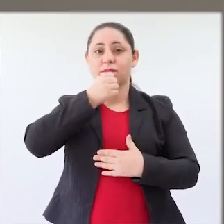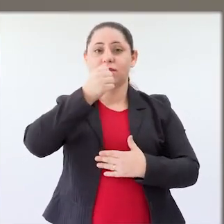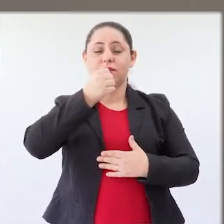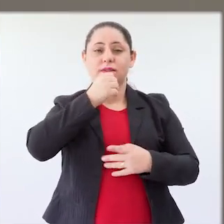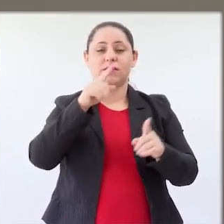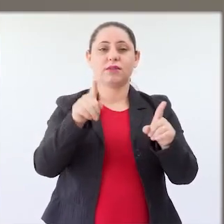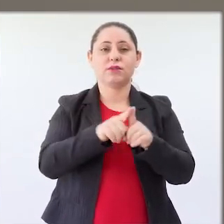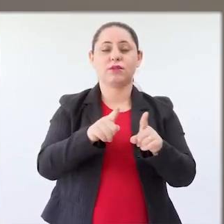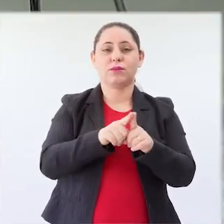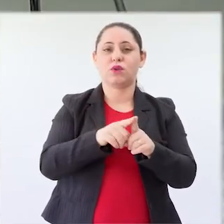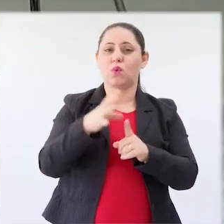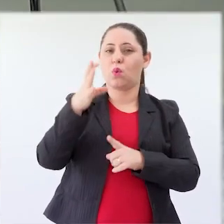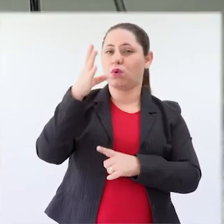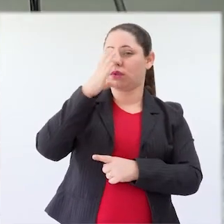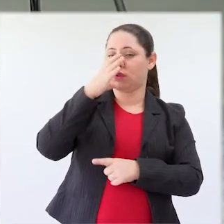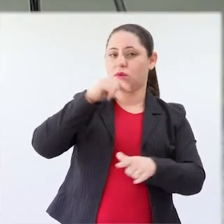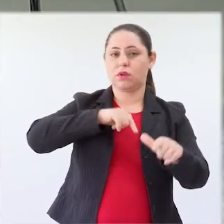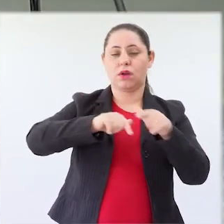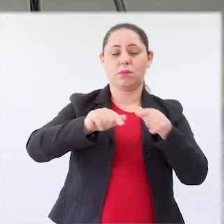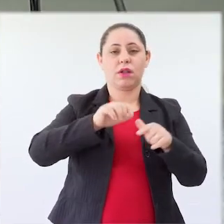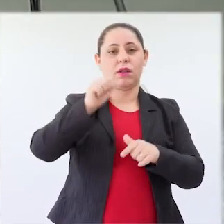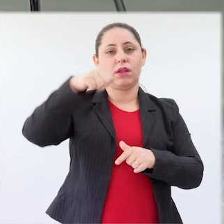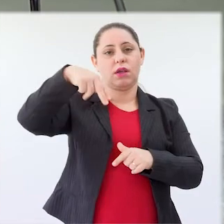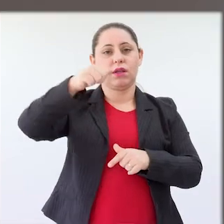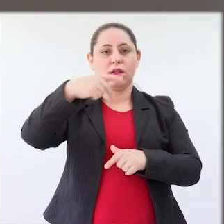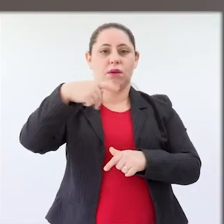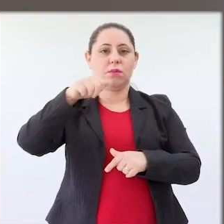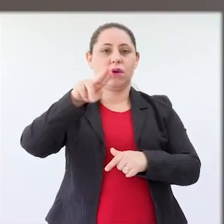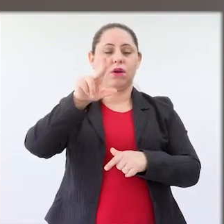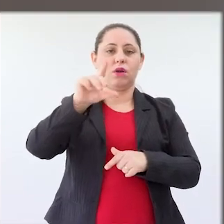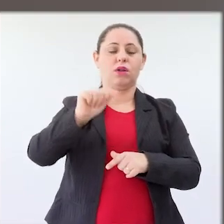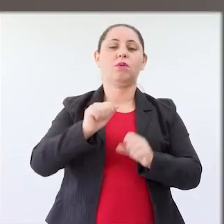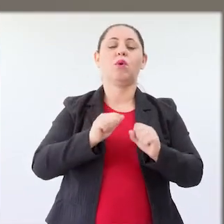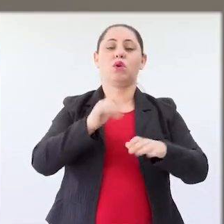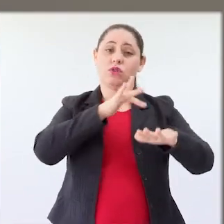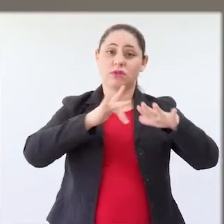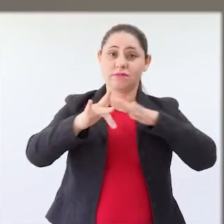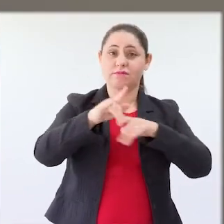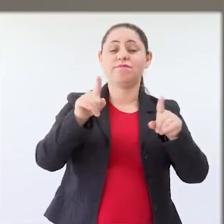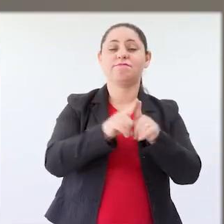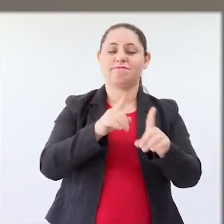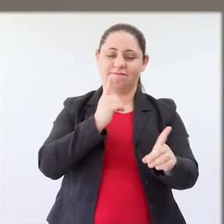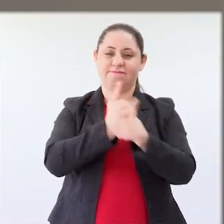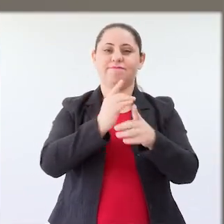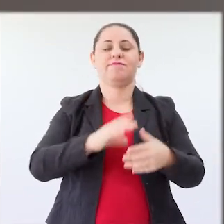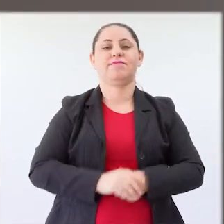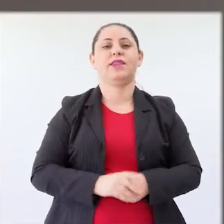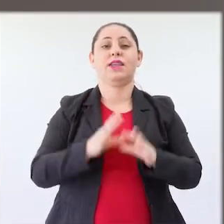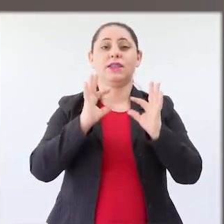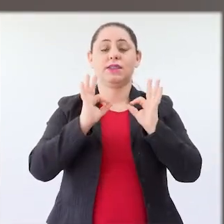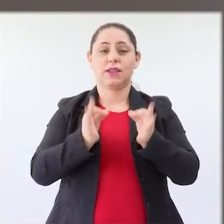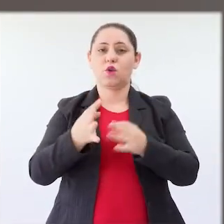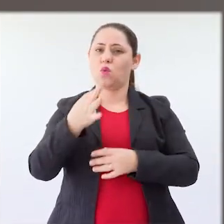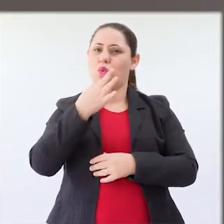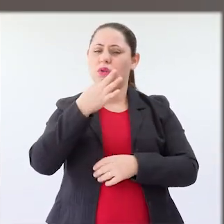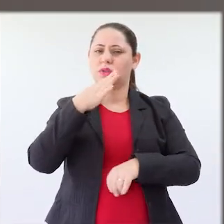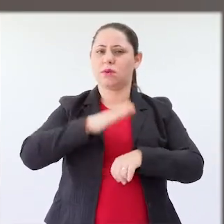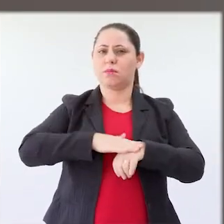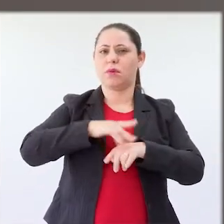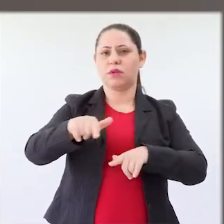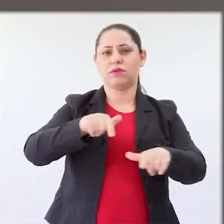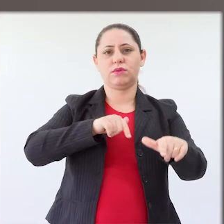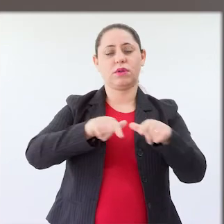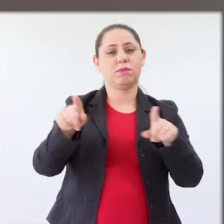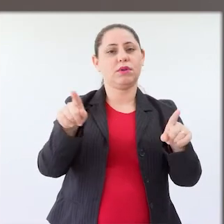obrigada, doutora, pela sua entrevista. Quem quiser conhecer o trabalho da médica Ana Paula Horizonte, pode encontrá-la nas redes sociais. Com certeza. Quem